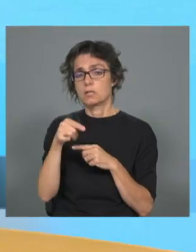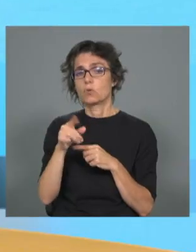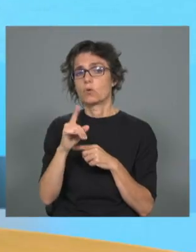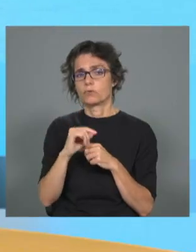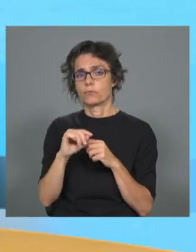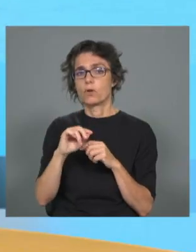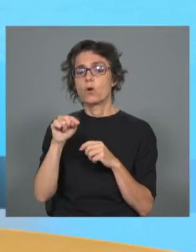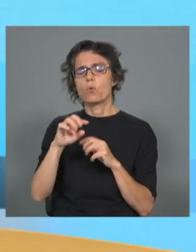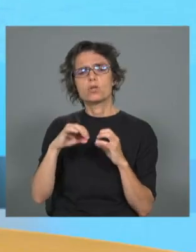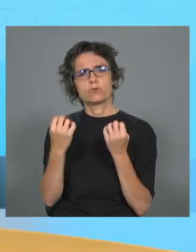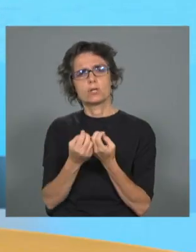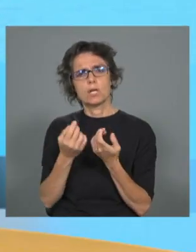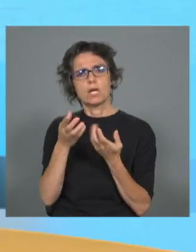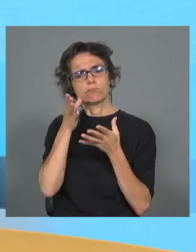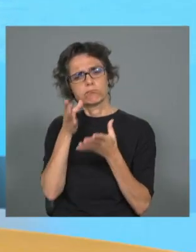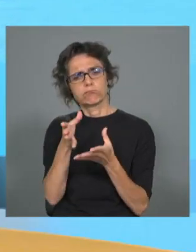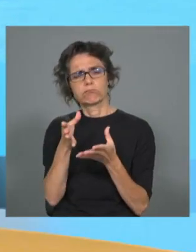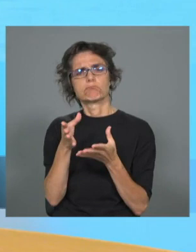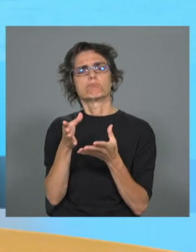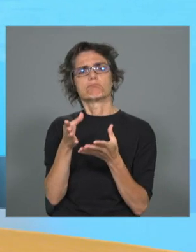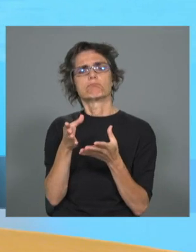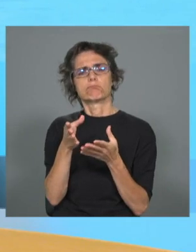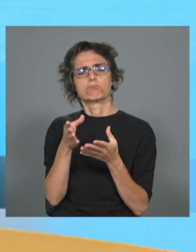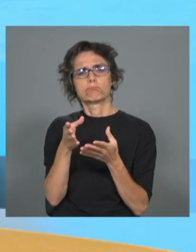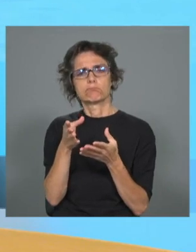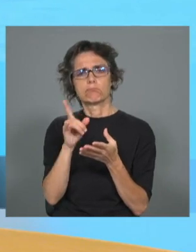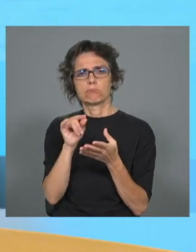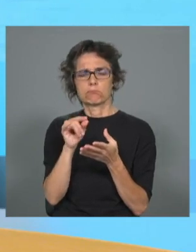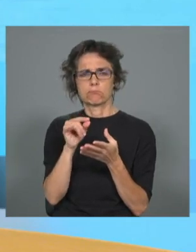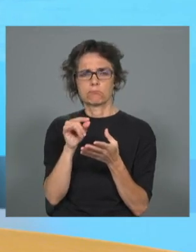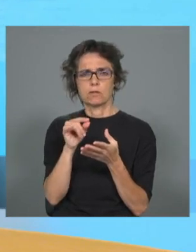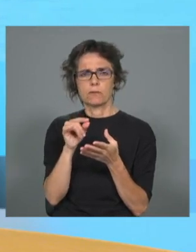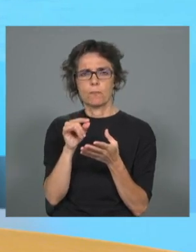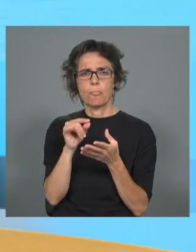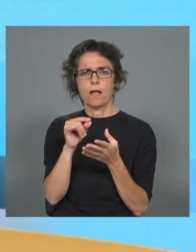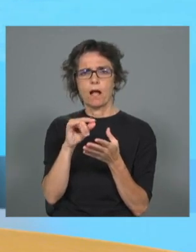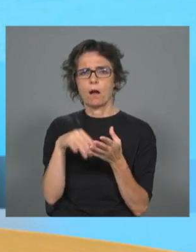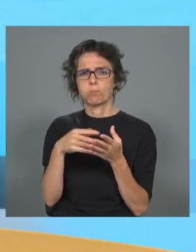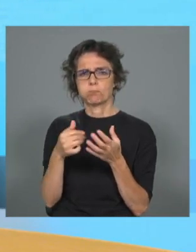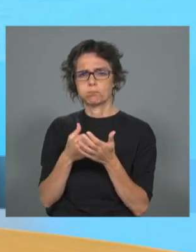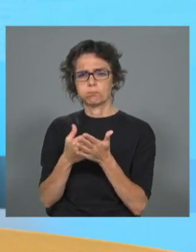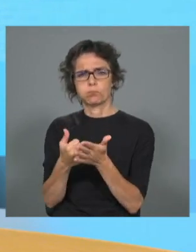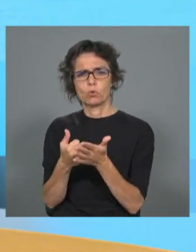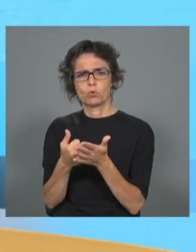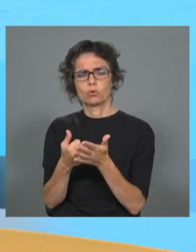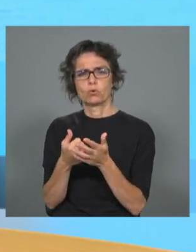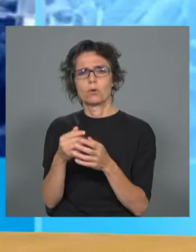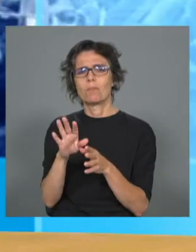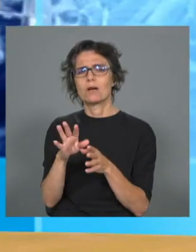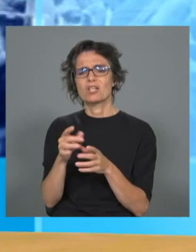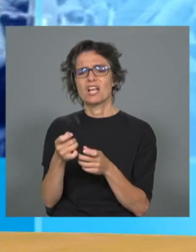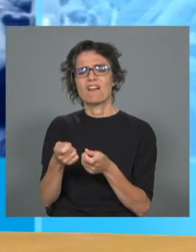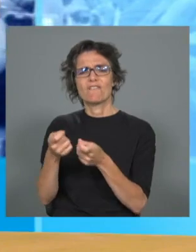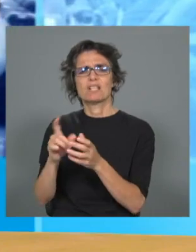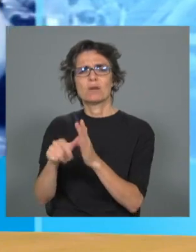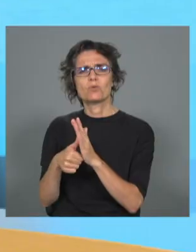tem investido muito e que se proporcionam muitos planos de assistência, mas não se investe tanto em